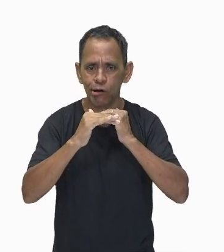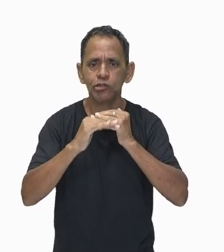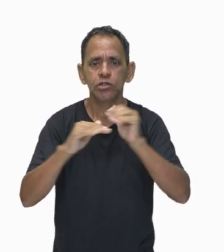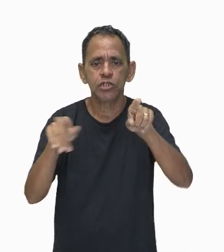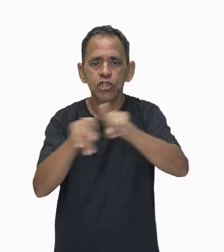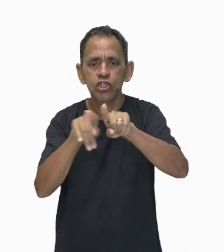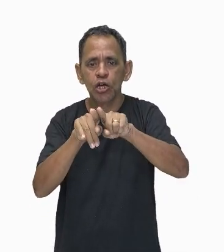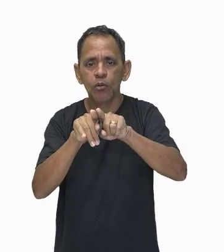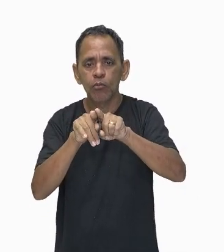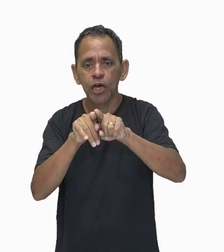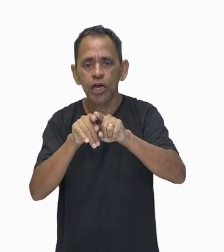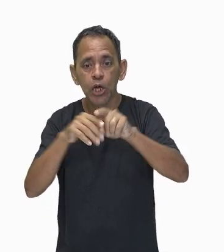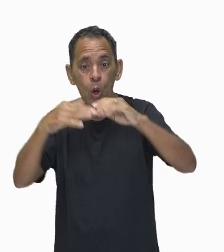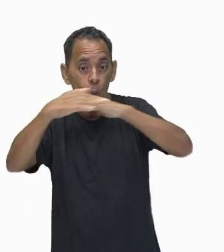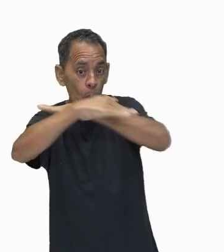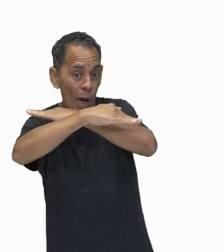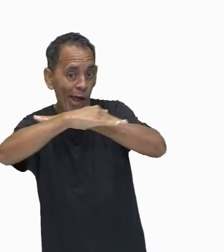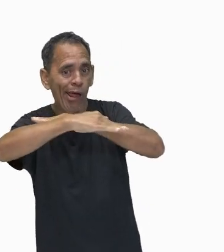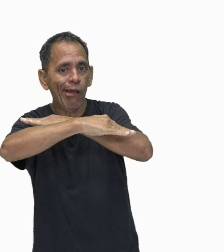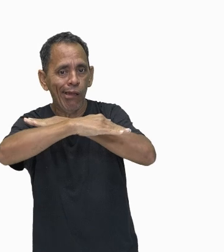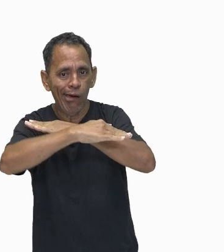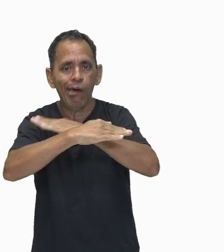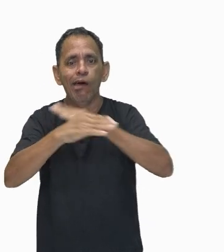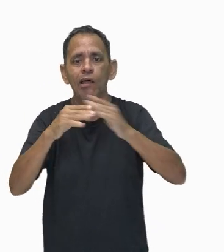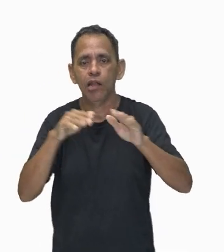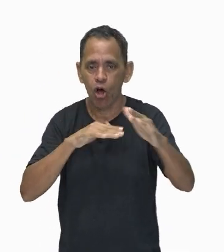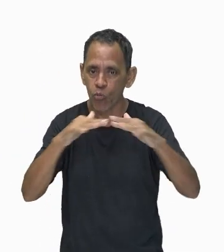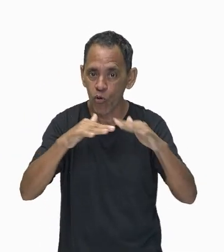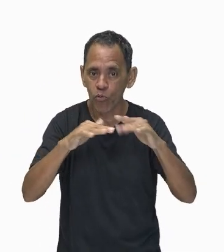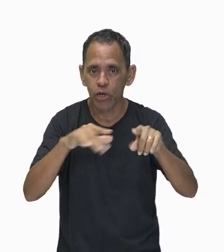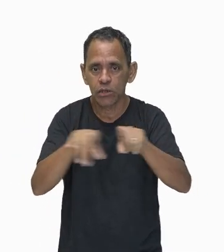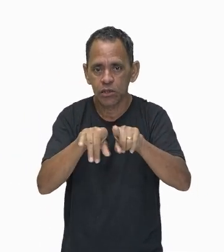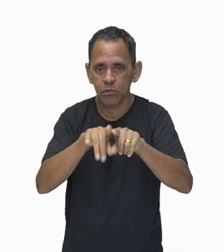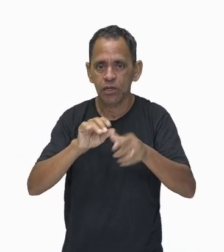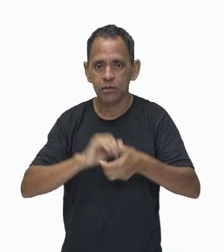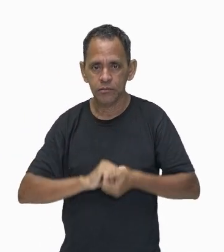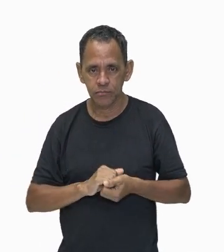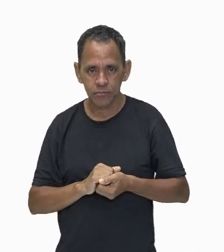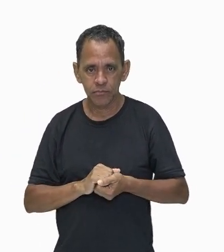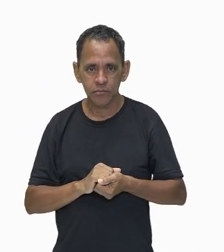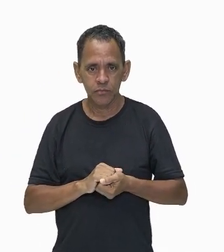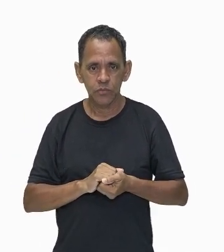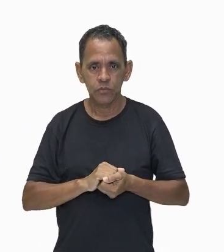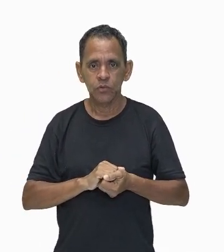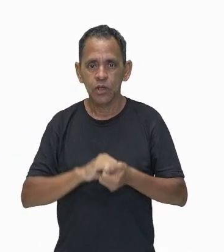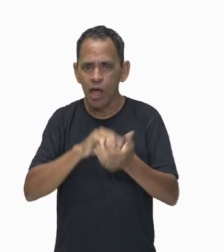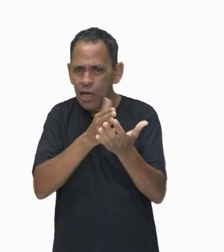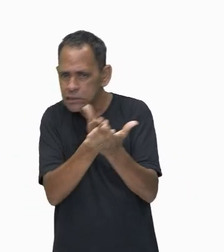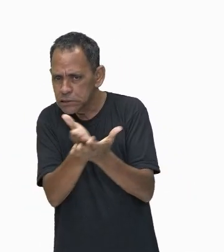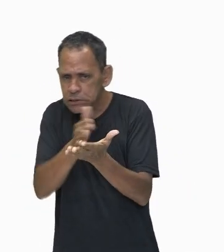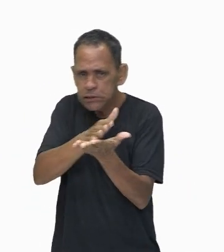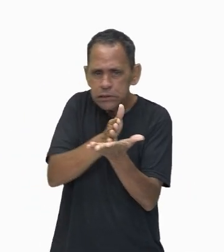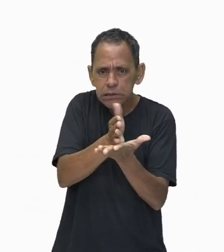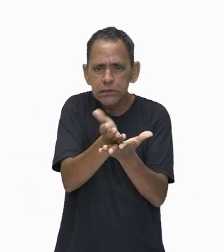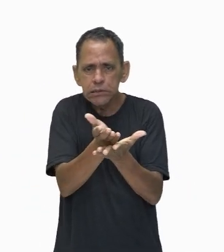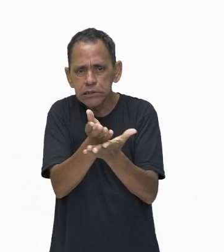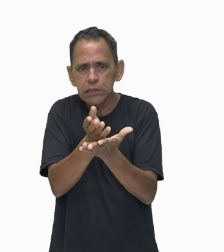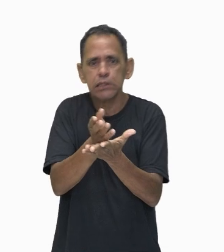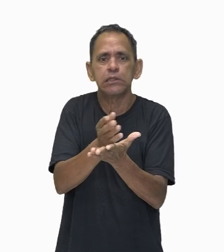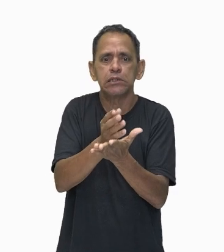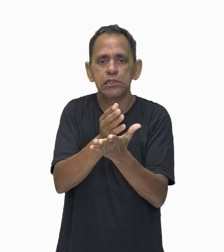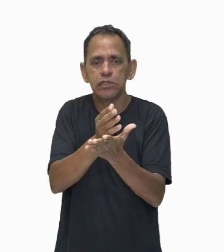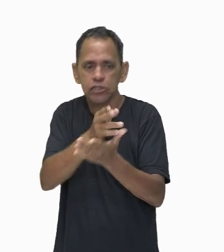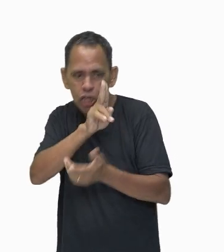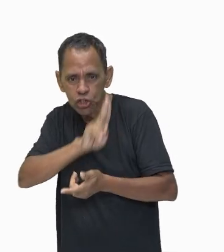que é paralela ao movimento. Porque nem sempre, pessoal, a aplicação dessa força sobre o corpo, ela vai ser numa